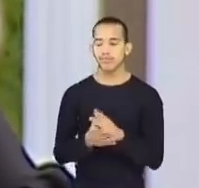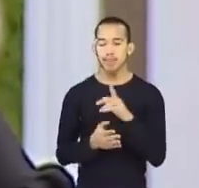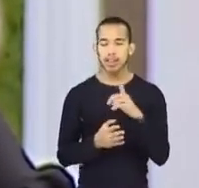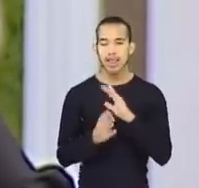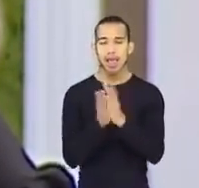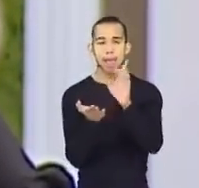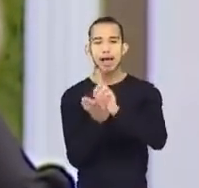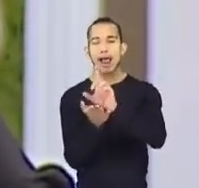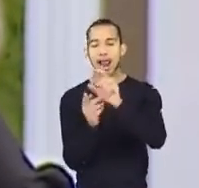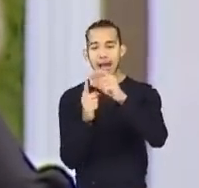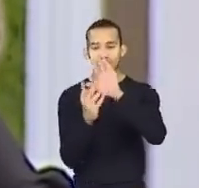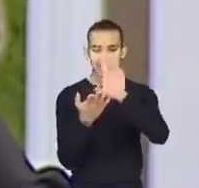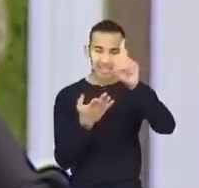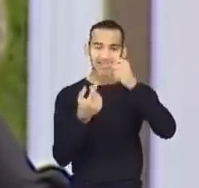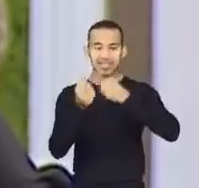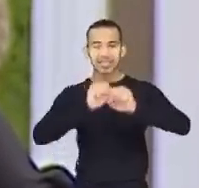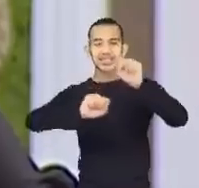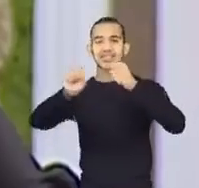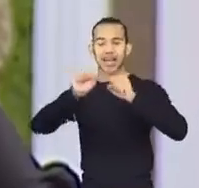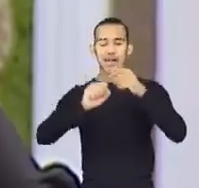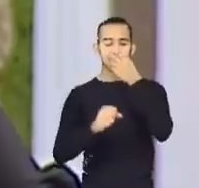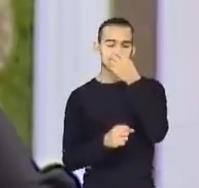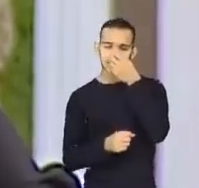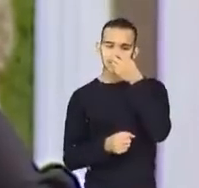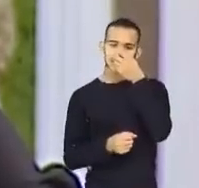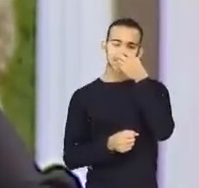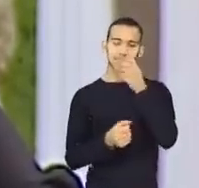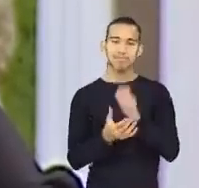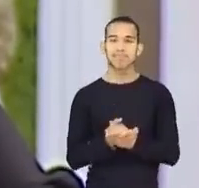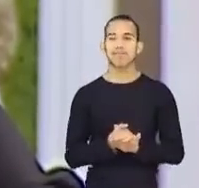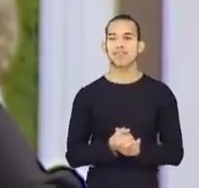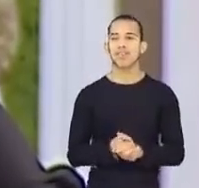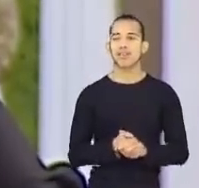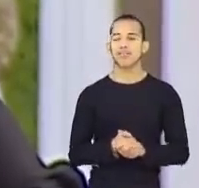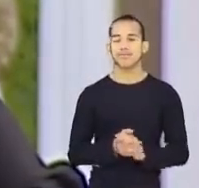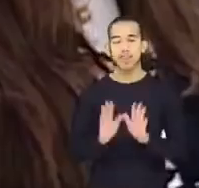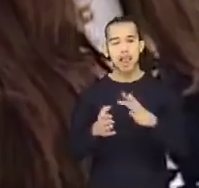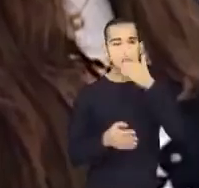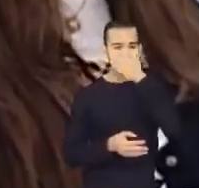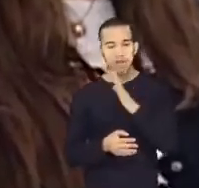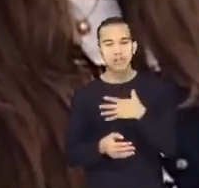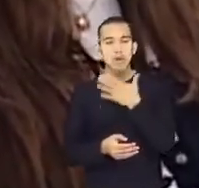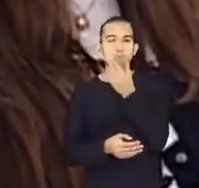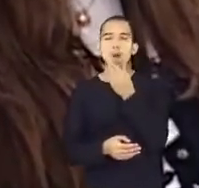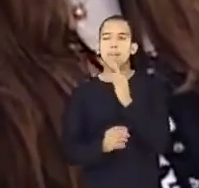de umas palavras, de uma frase, um salmista, nesse caso acho que foi o Davi, ele falou: já fui moço e hoje sou